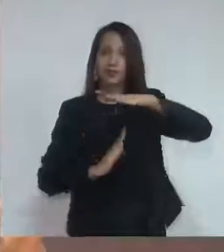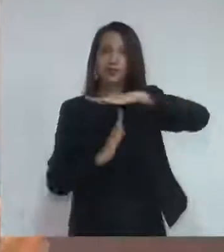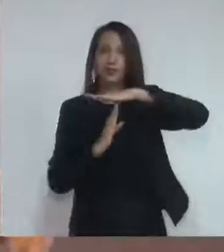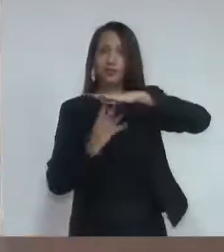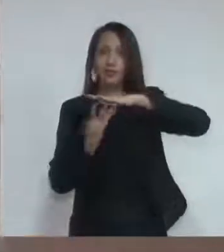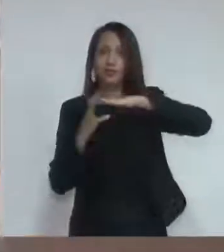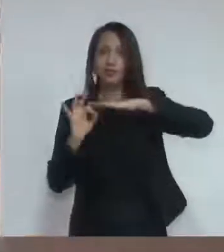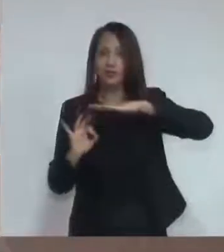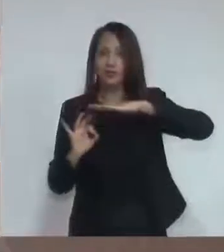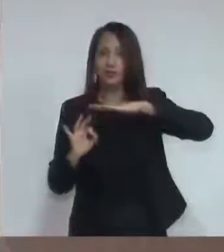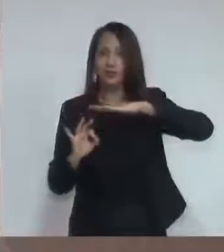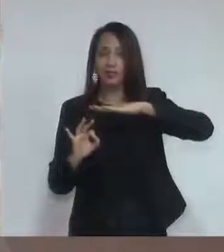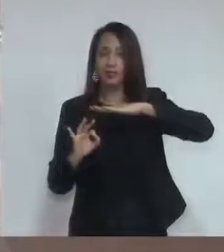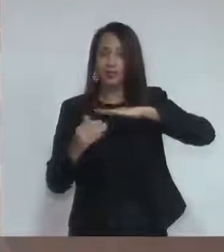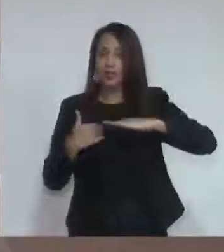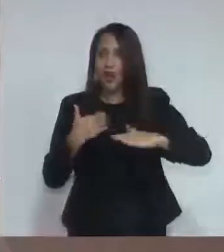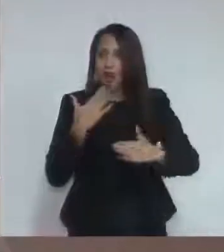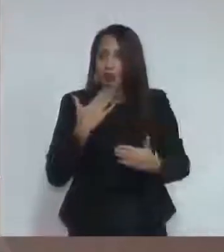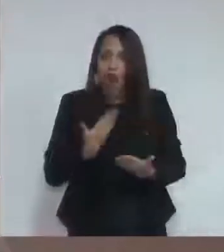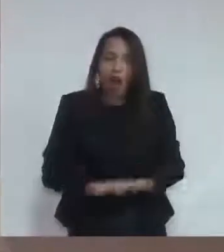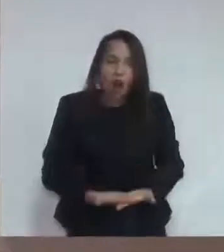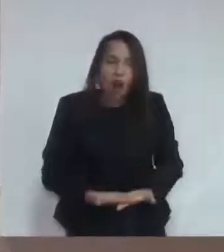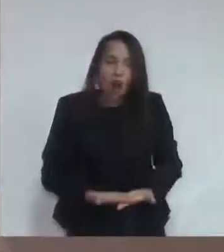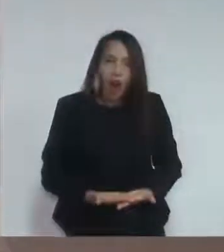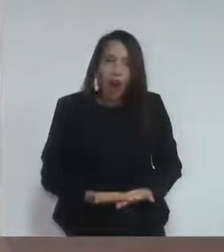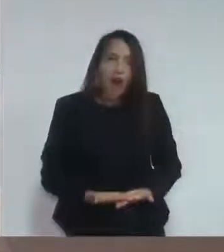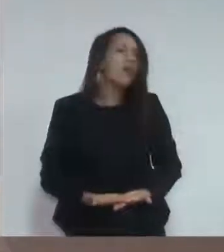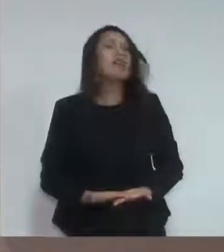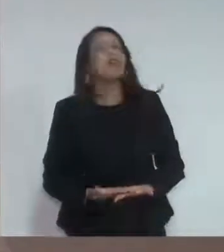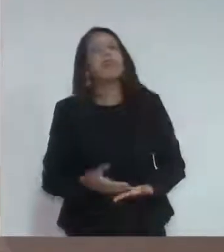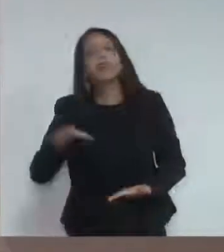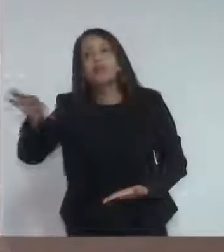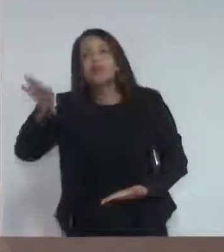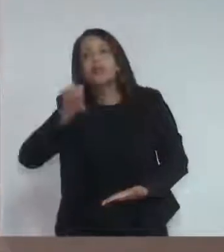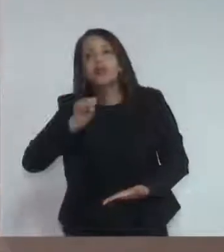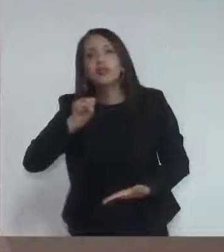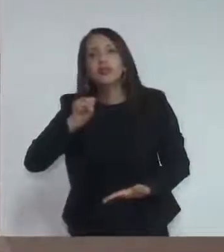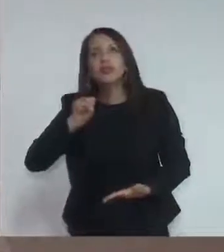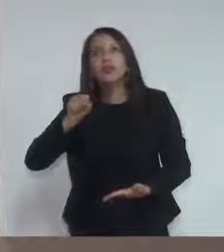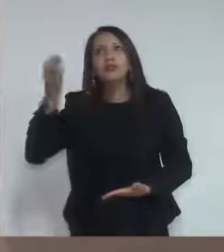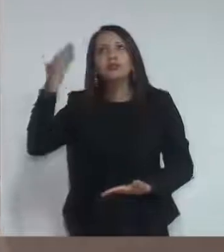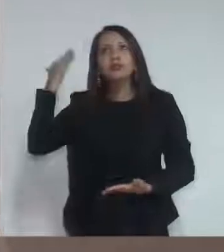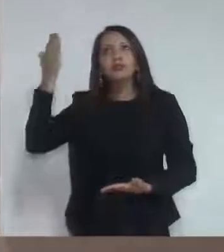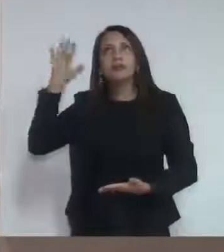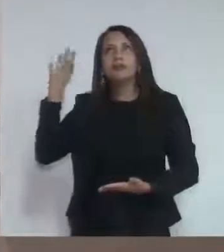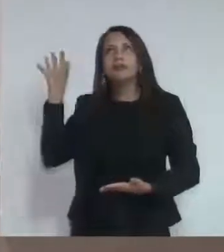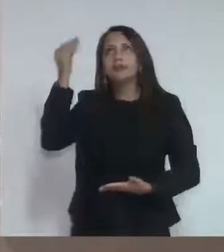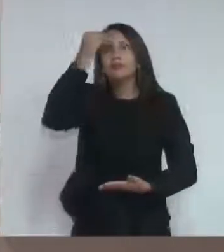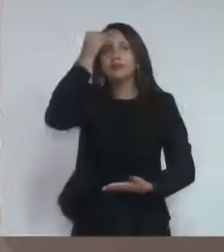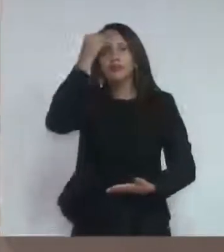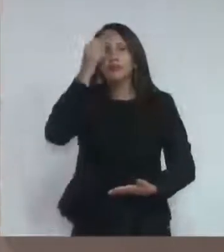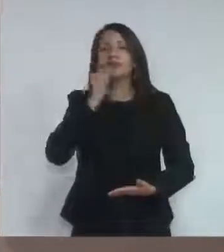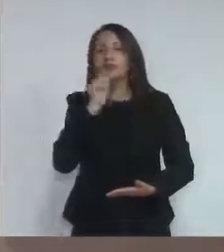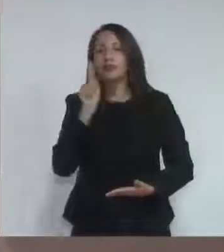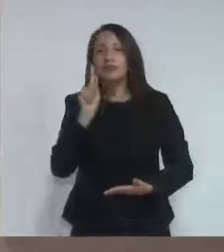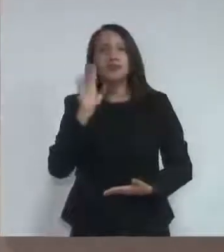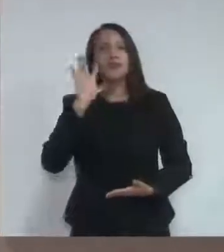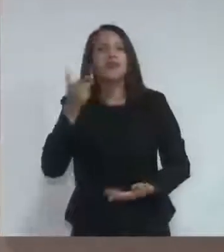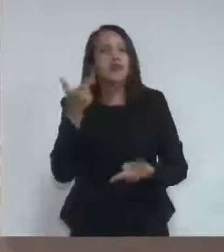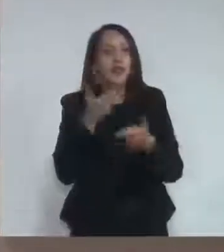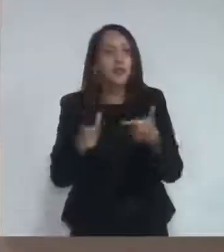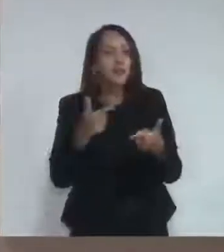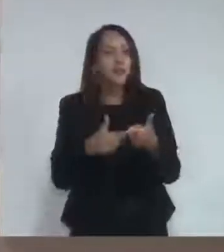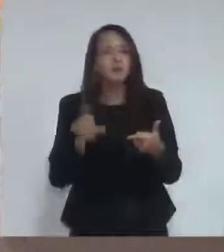Me assusta quando as pessoas buscam a solução sem enfrentar o problema. É só